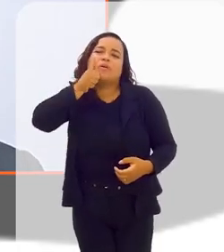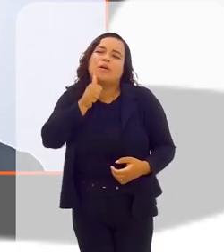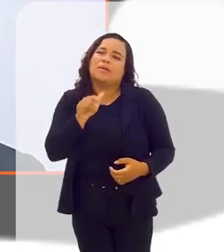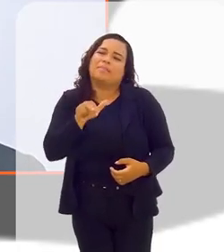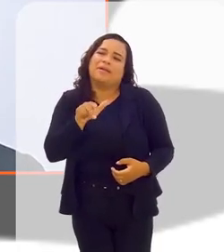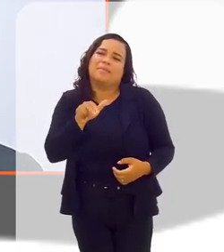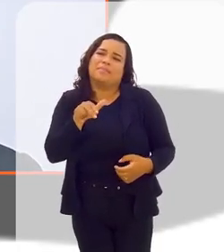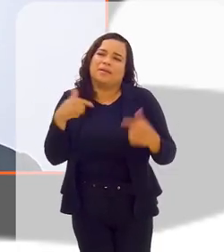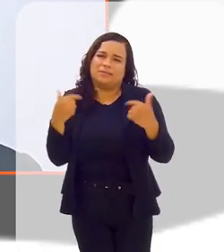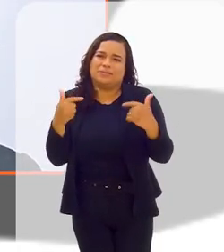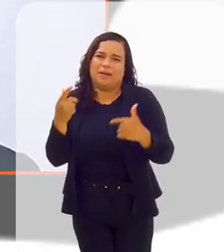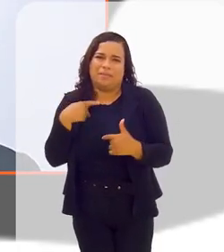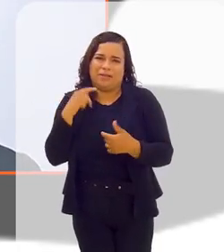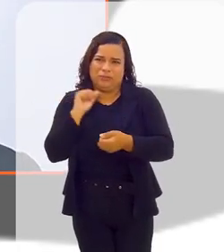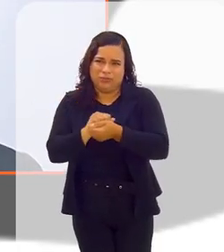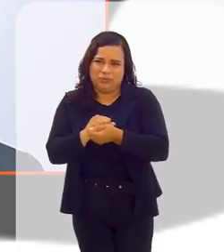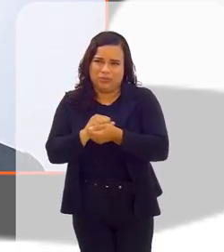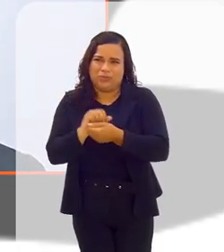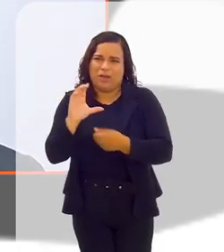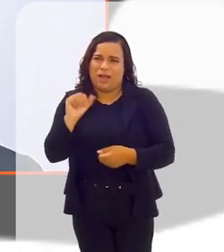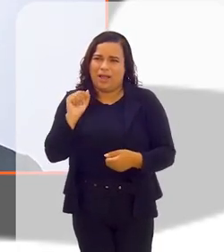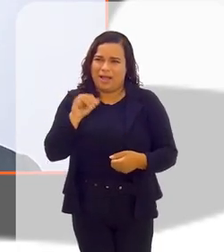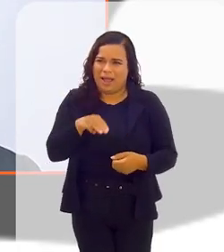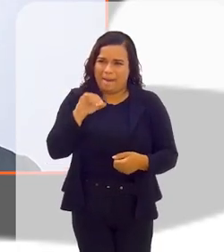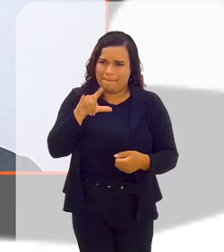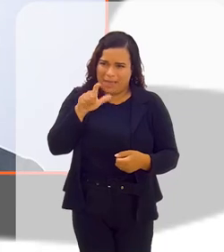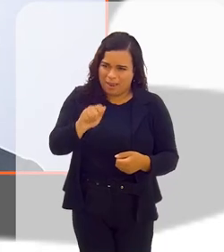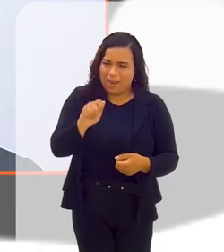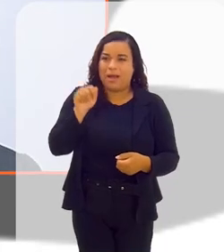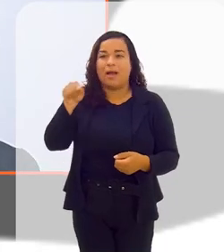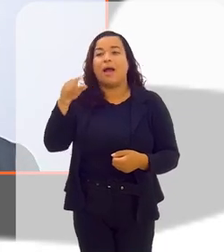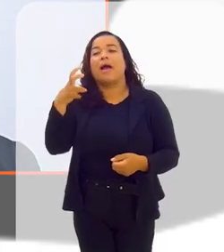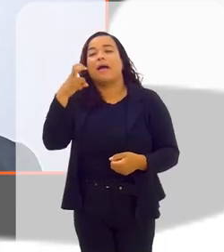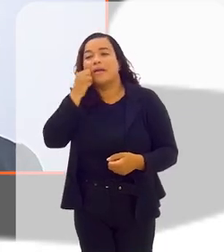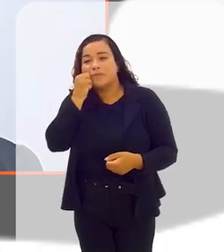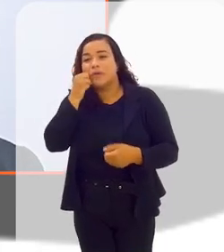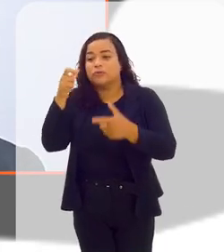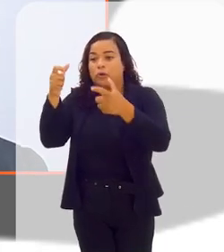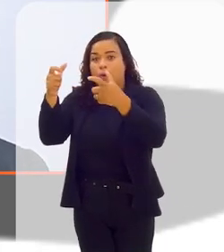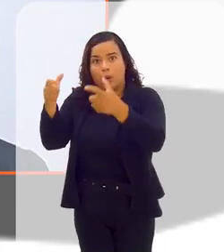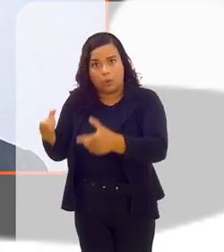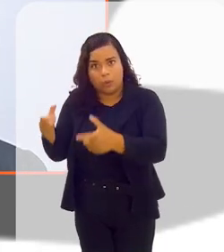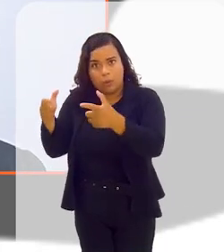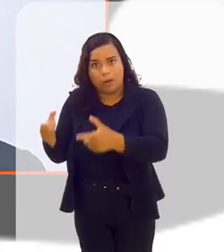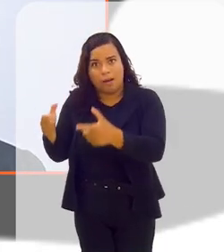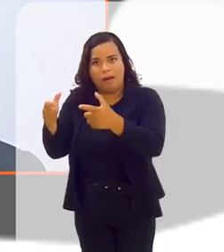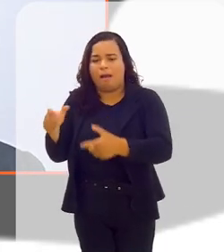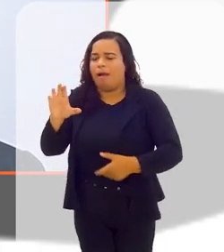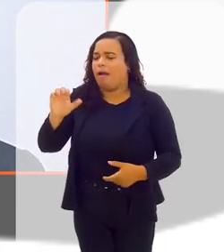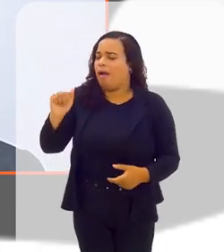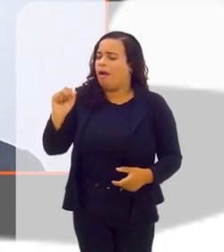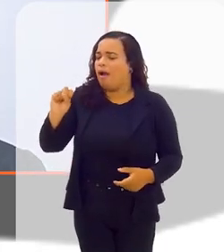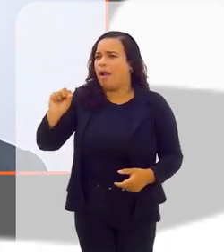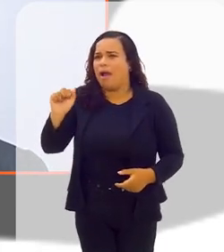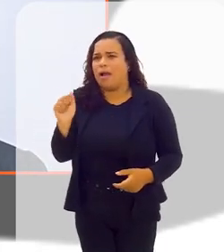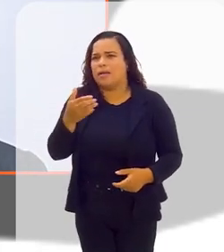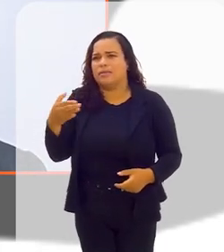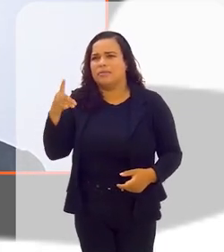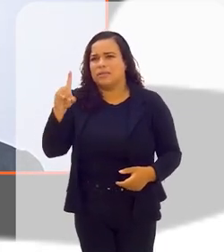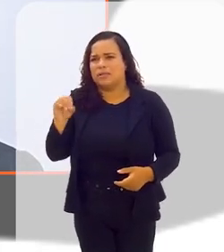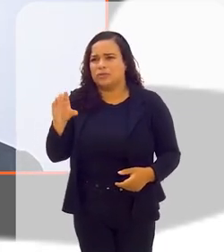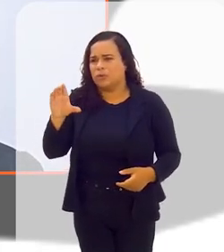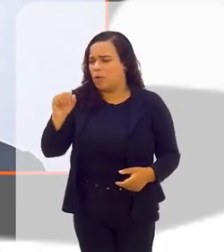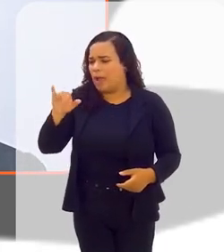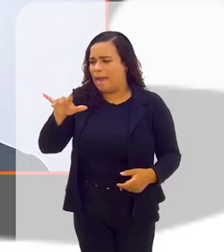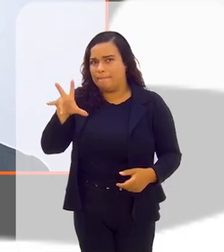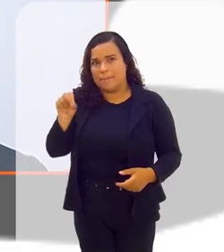que trabalha inclusive comigo, a Camila. Ela foi adotada na Casa do Caminho, um lar espírita que ela abrigava